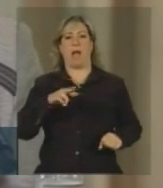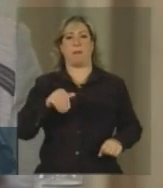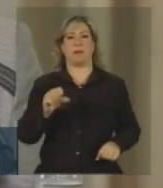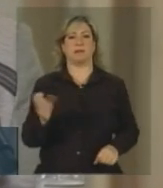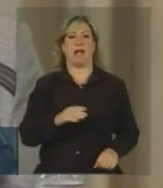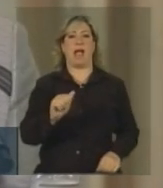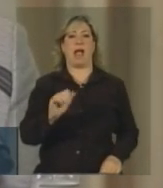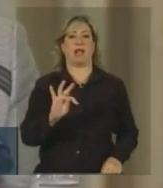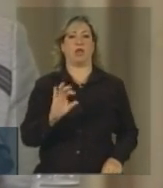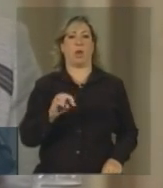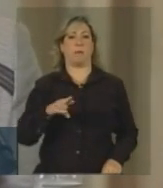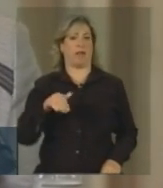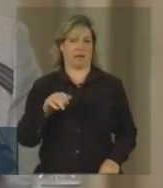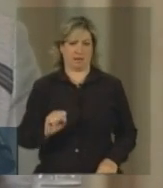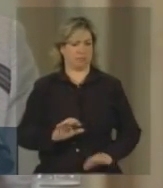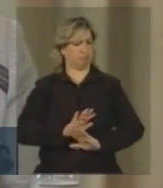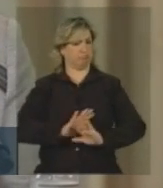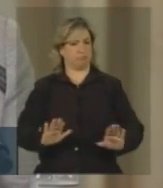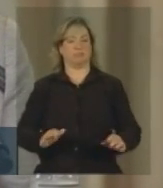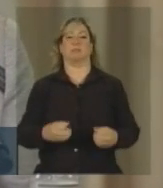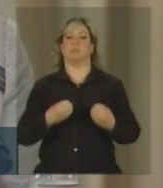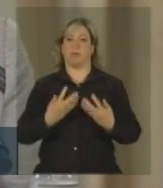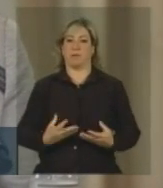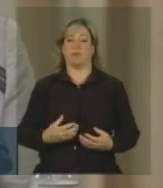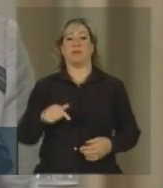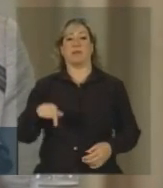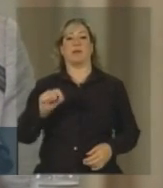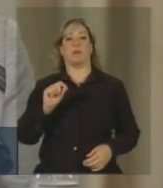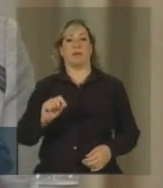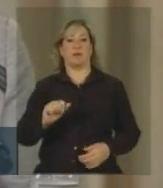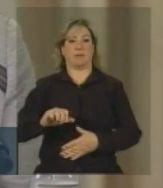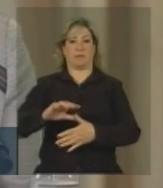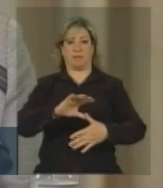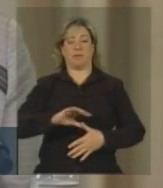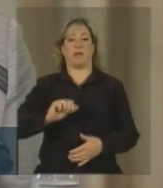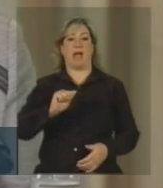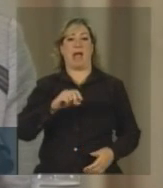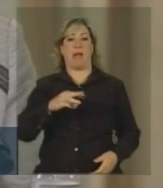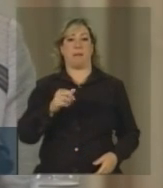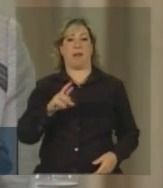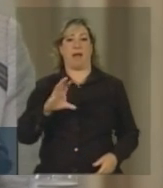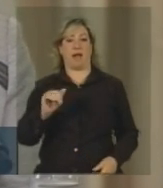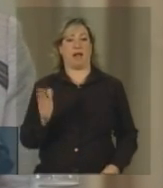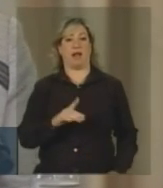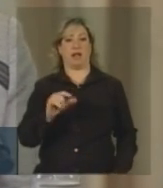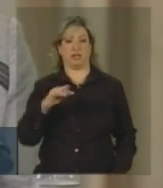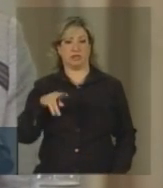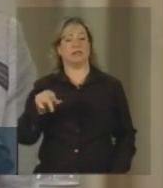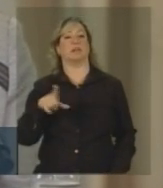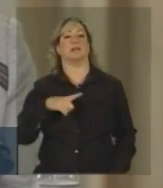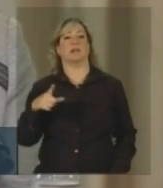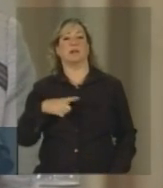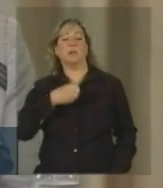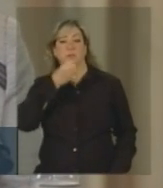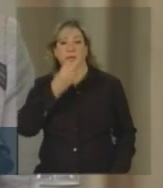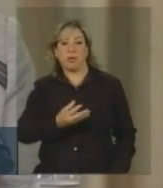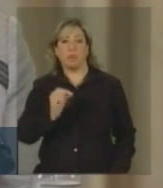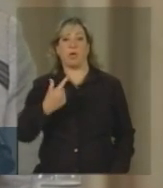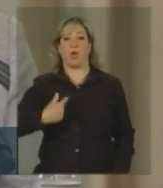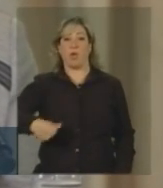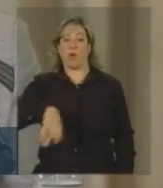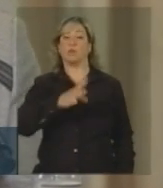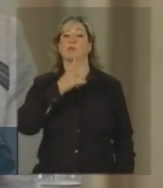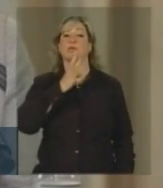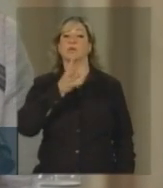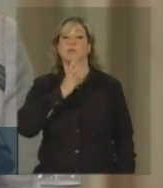o que configura para a América Latina um novo tempo também. Nós somos aqueles que conhecemos